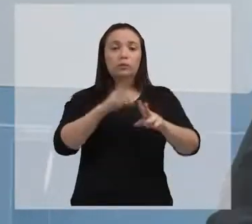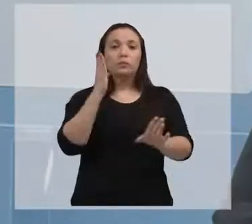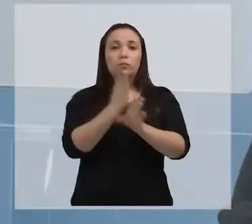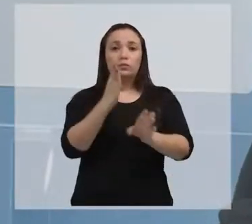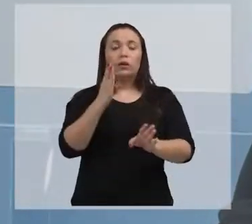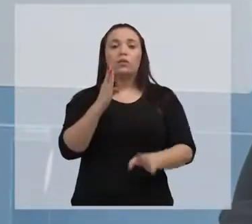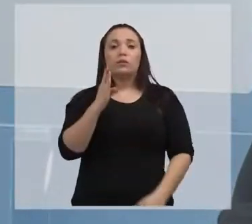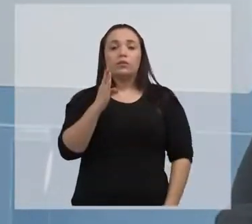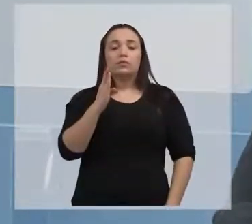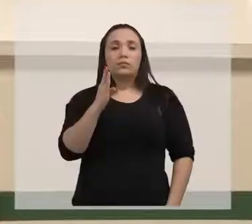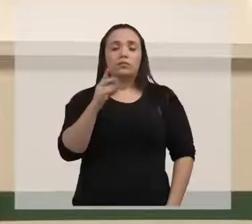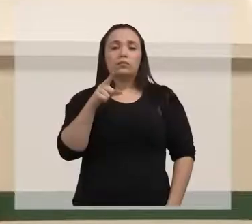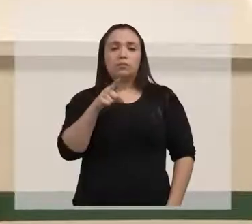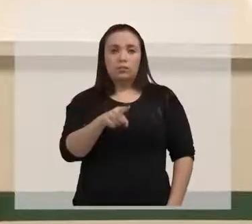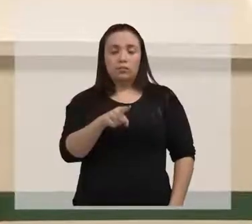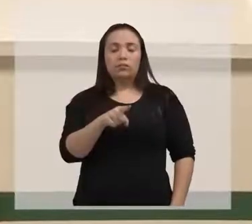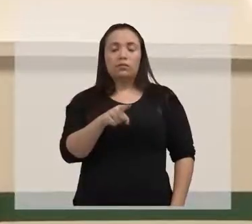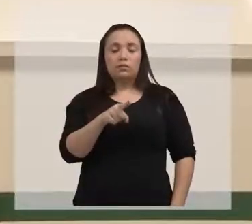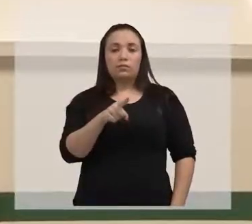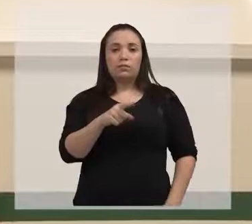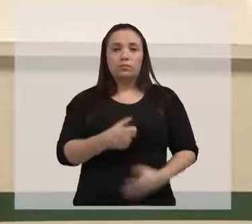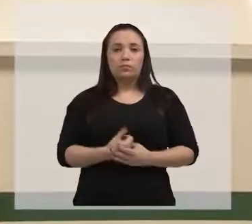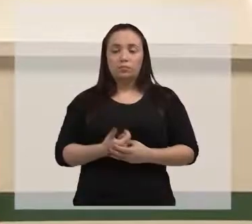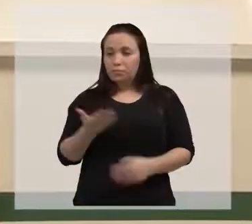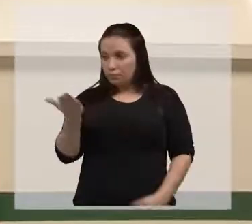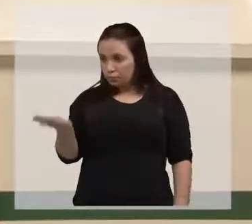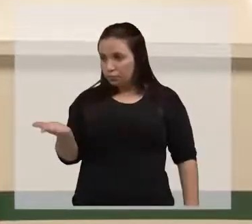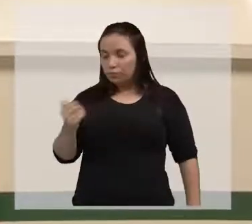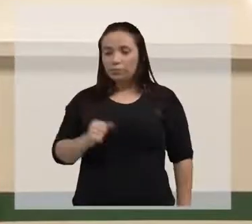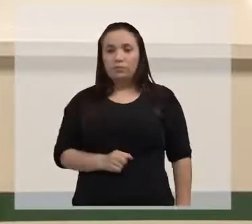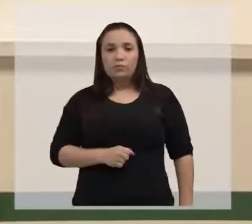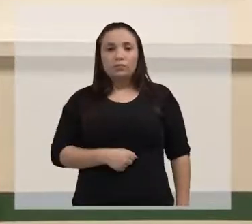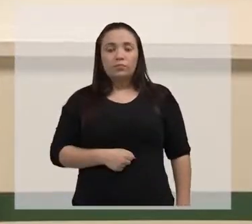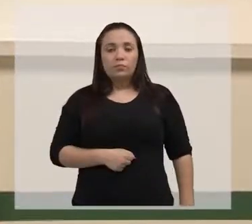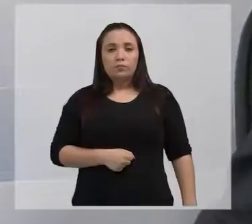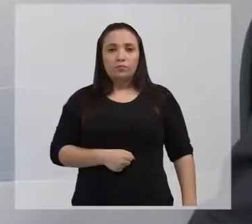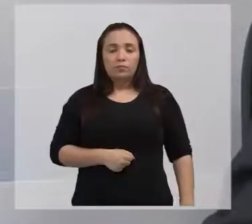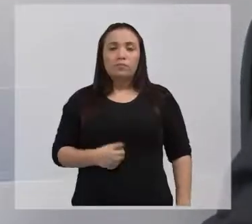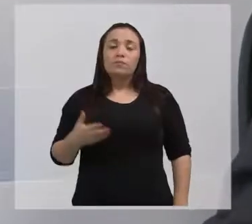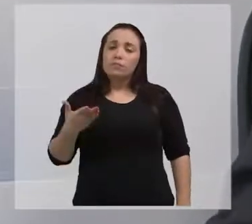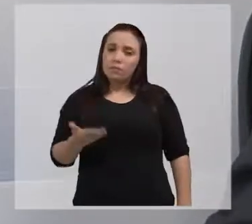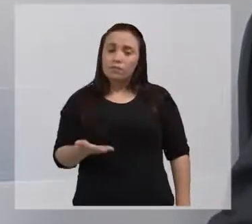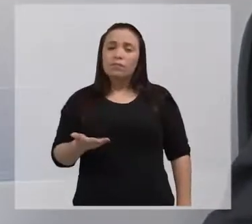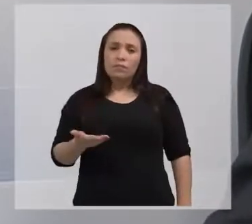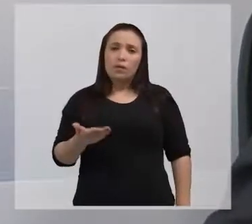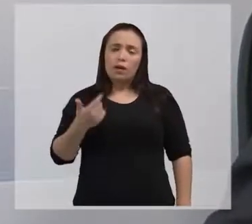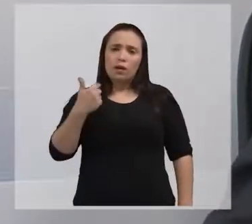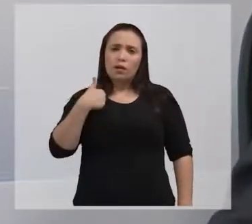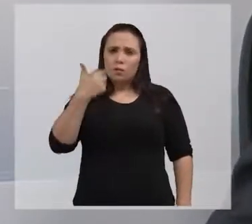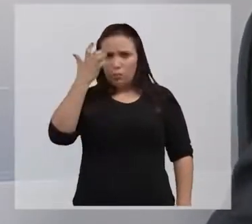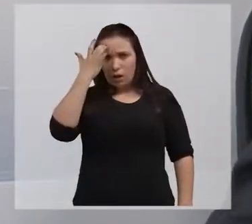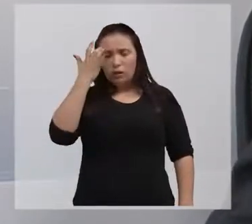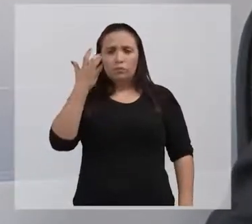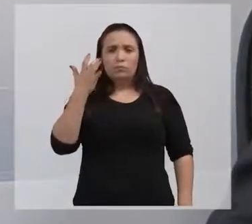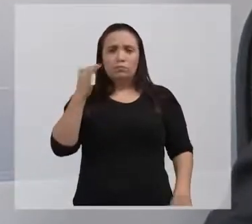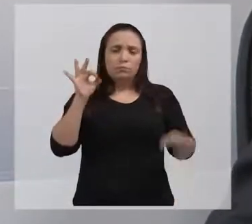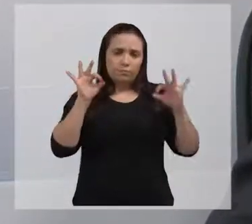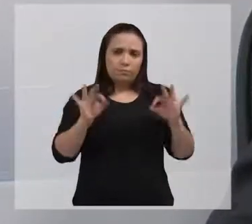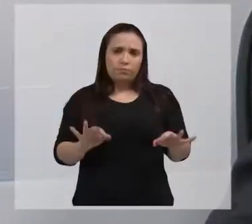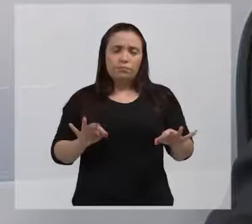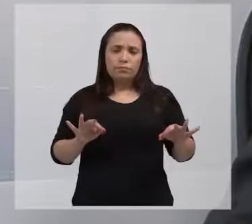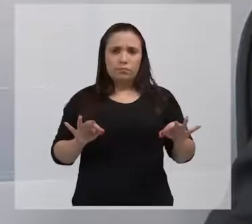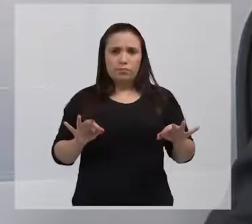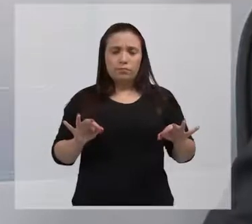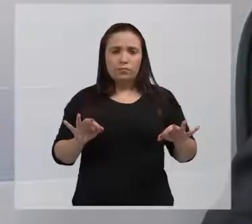instância. Não é isso, meu querido amigo Luiz Cláudio Barbosa? Sem dúvida, eu acho que o primeiro ponto indiscutível